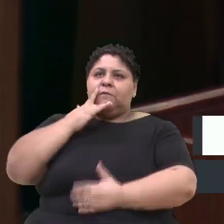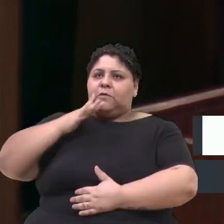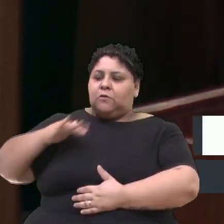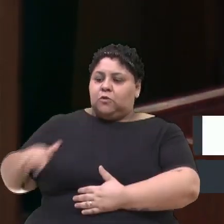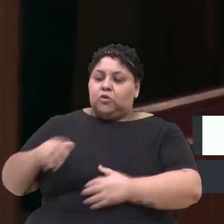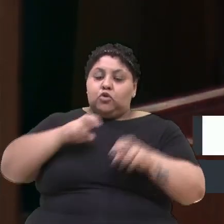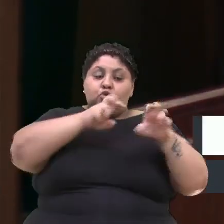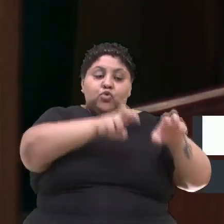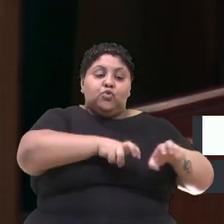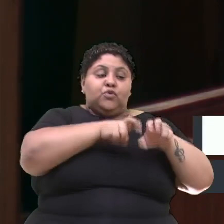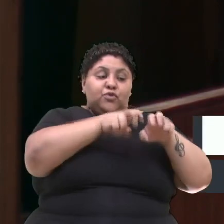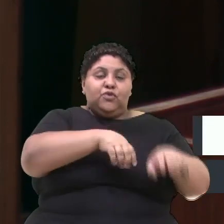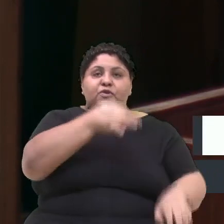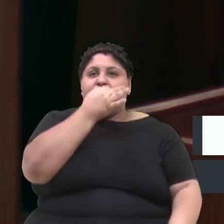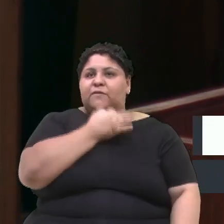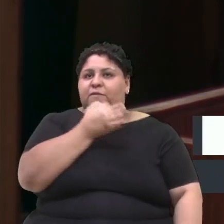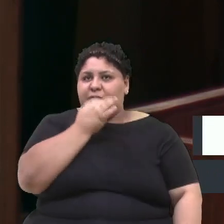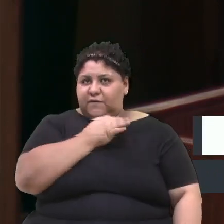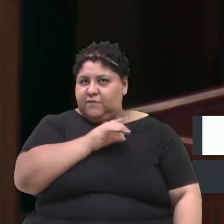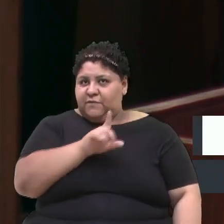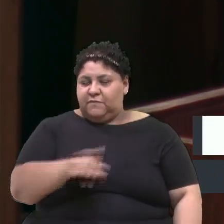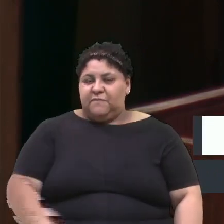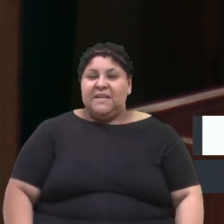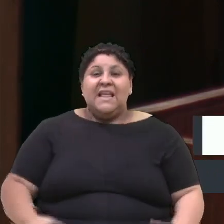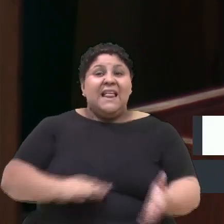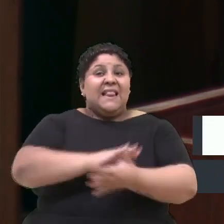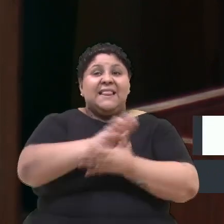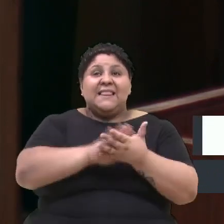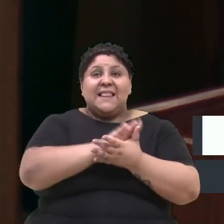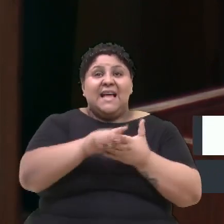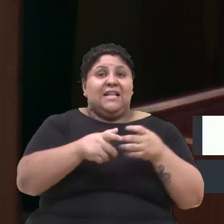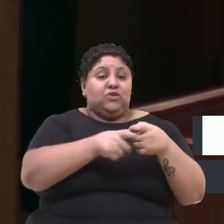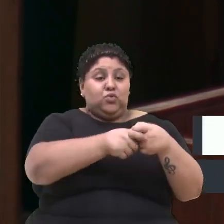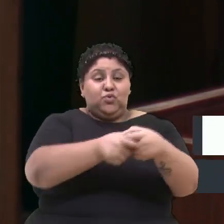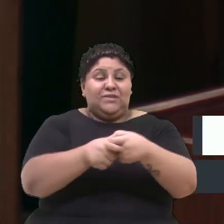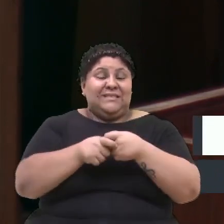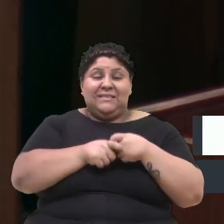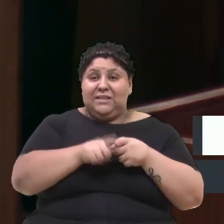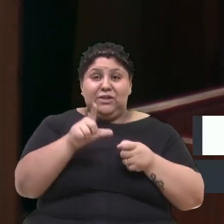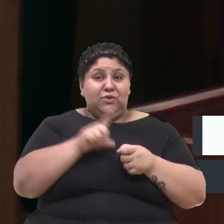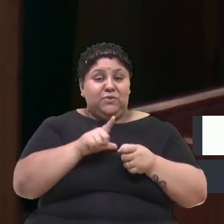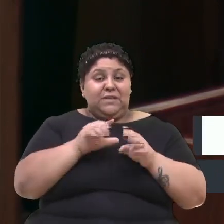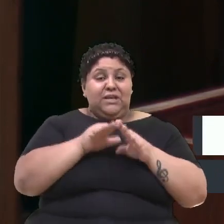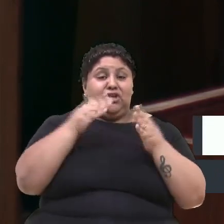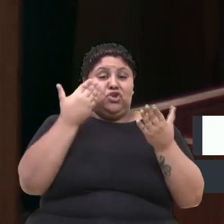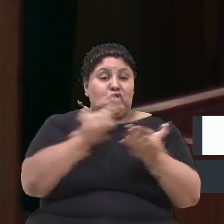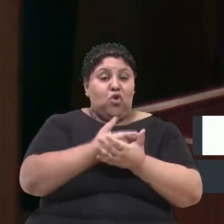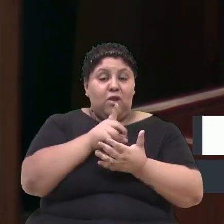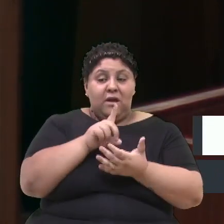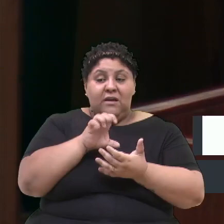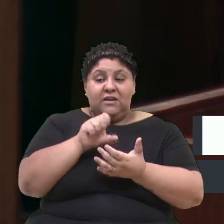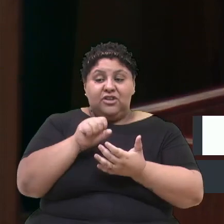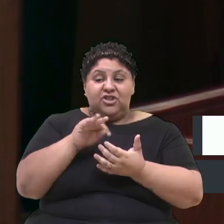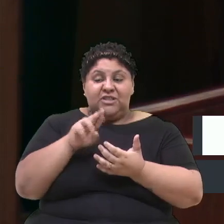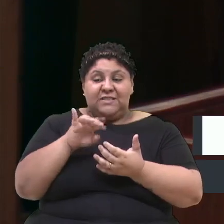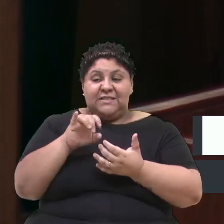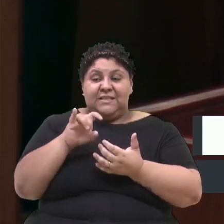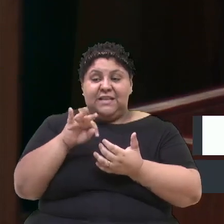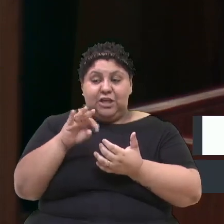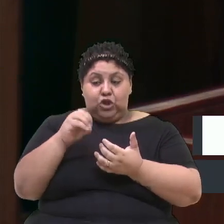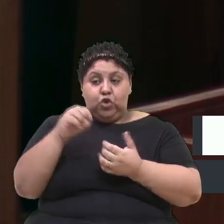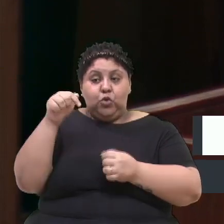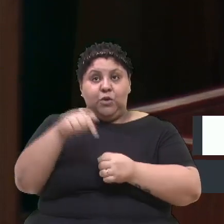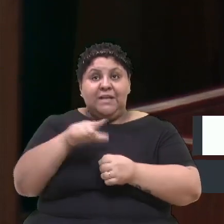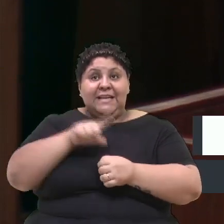Sul. Nenhum distrito tem escola infantil. Fazenda Souza terá a primeira escola. Já foi licitada, já tem